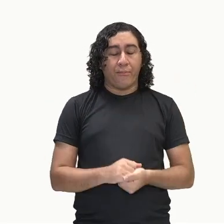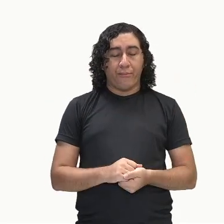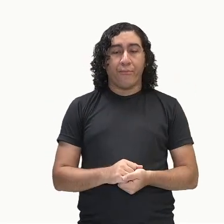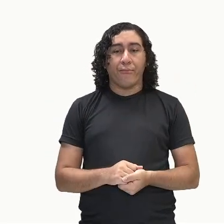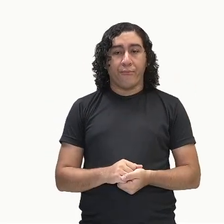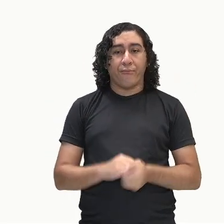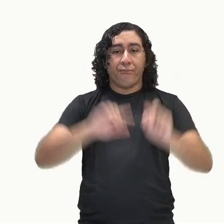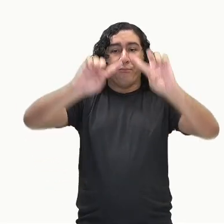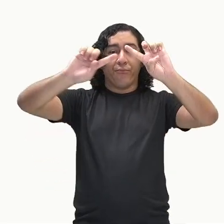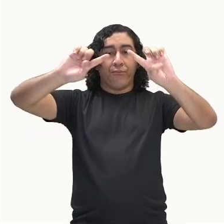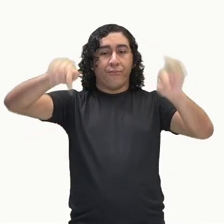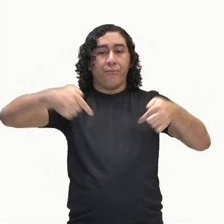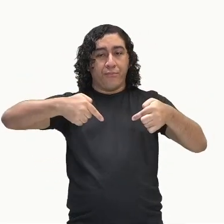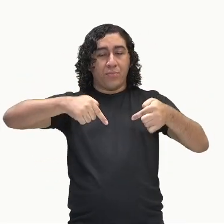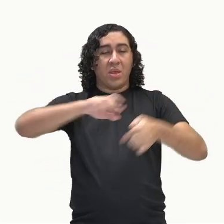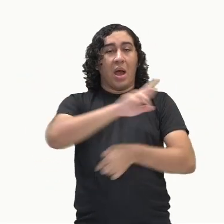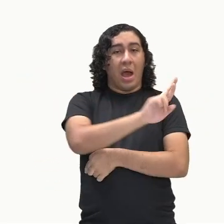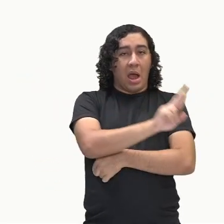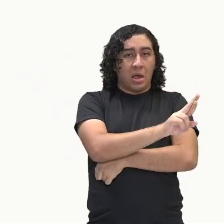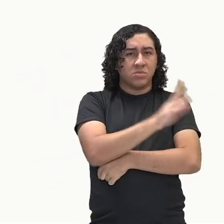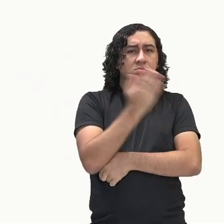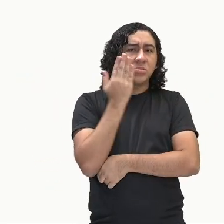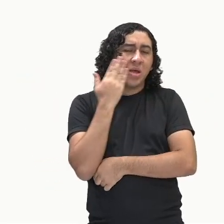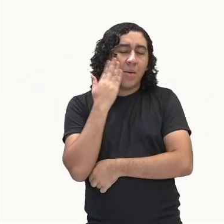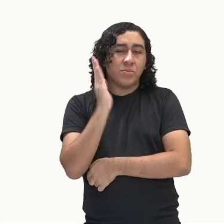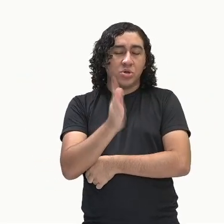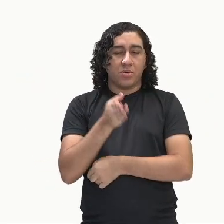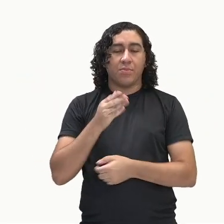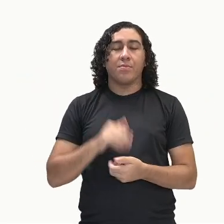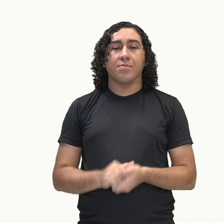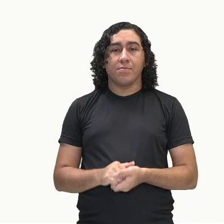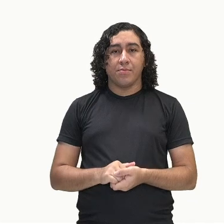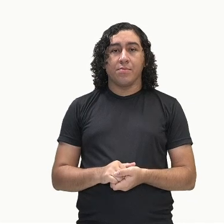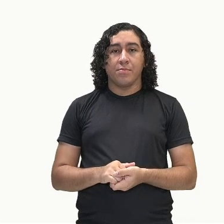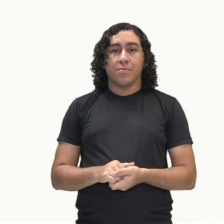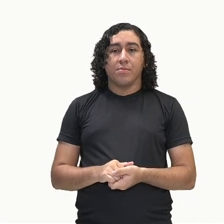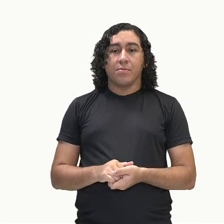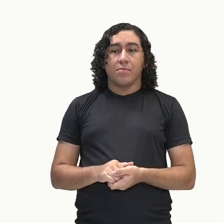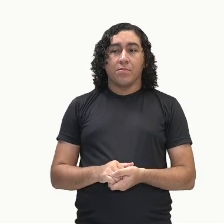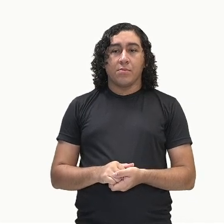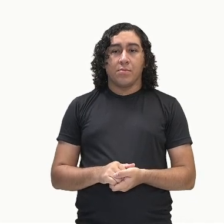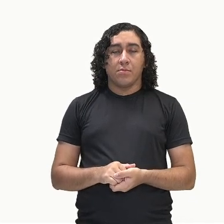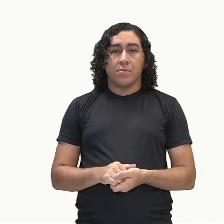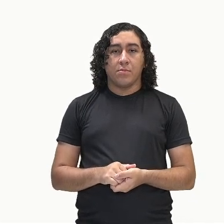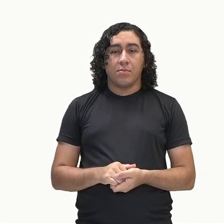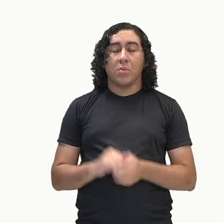R é a razão que nós já vimos, que é igual a 7. Ok?